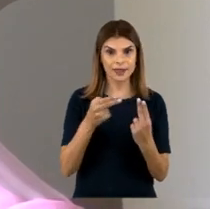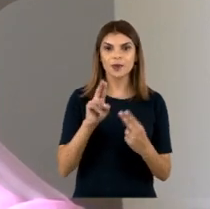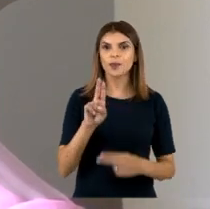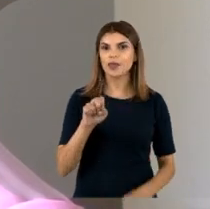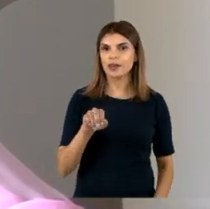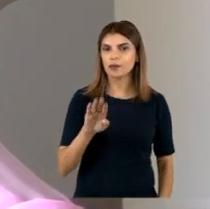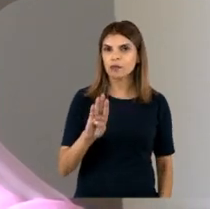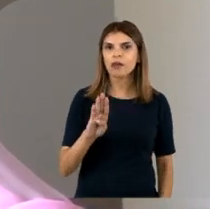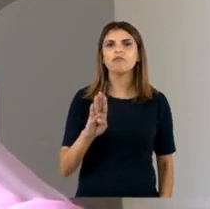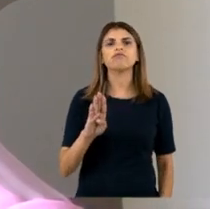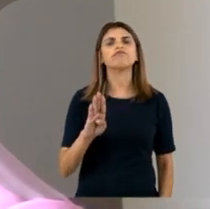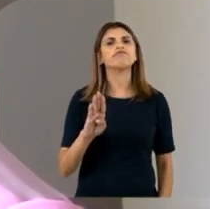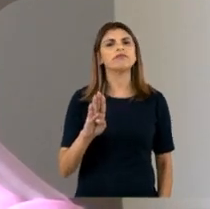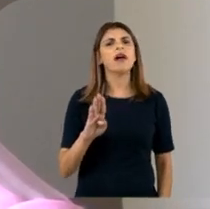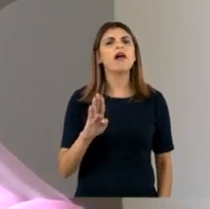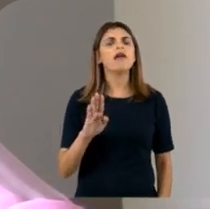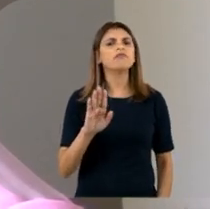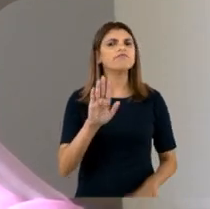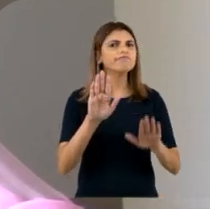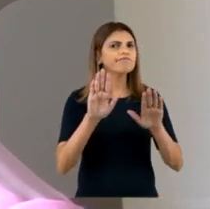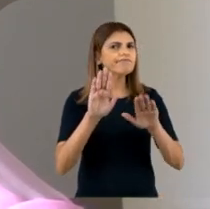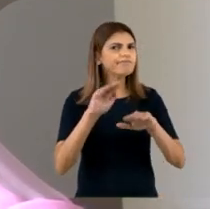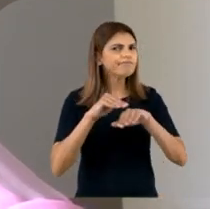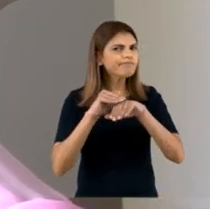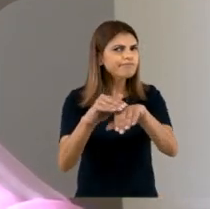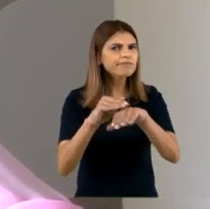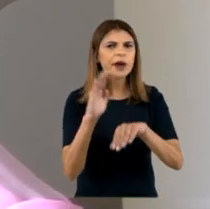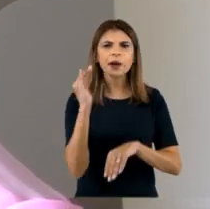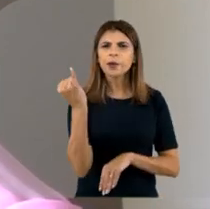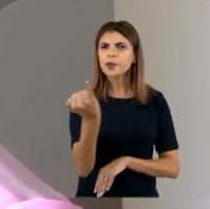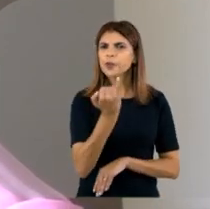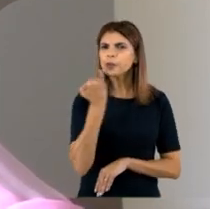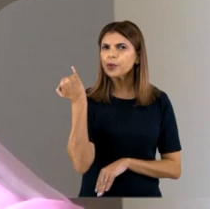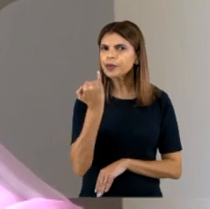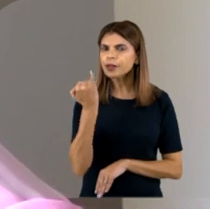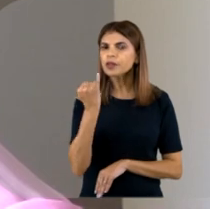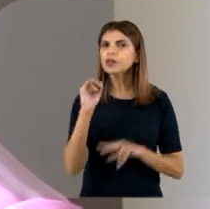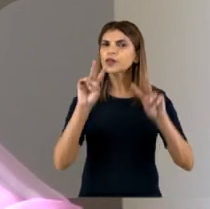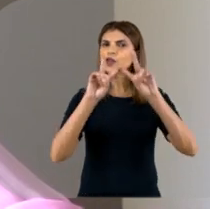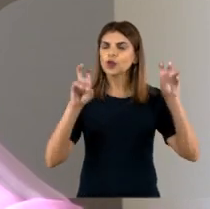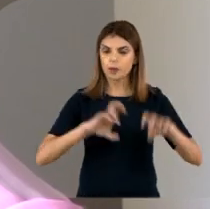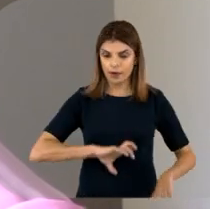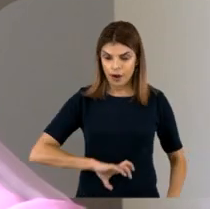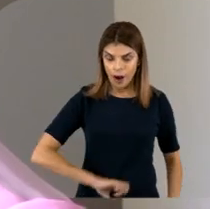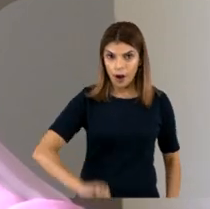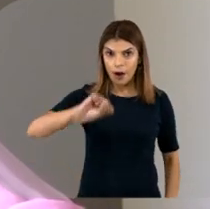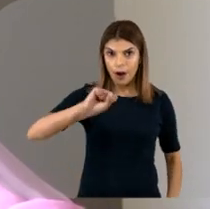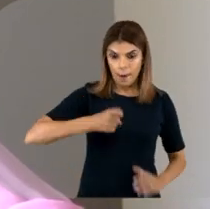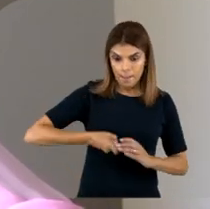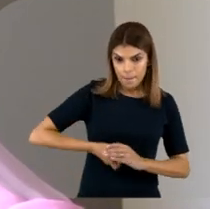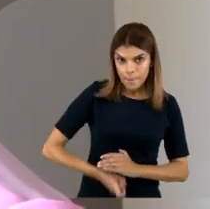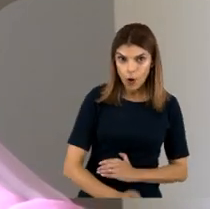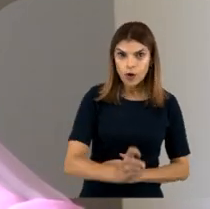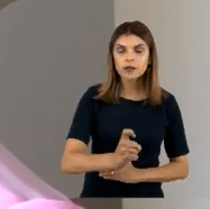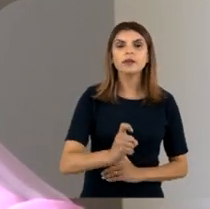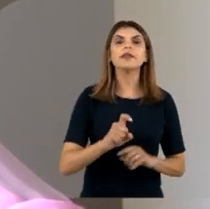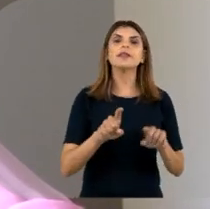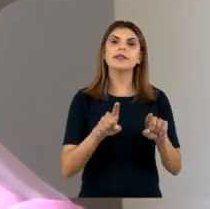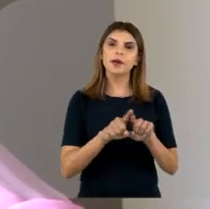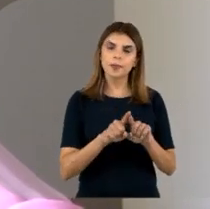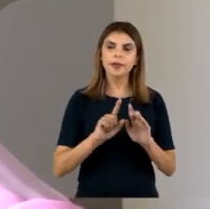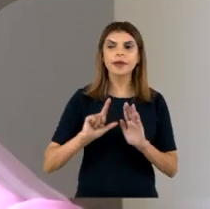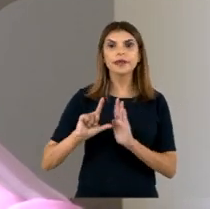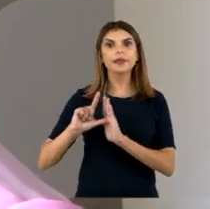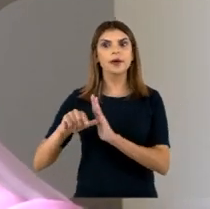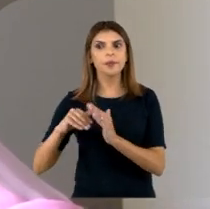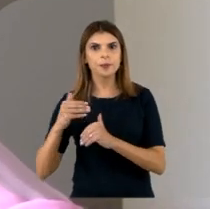atenção de vocês para algo extremamente importante quando falamos de abortamento e de atendimento pós-aborto